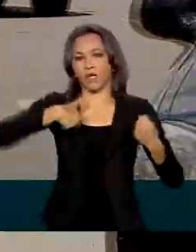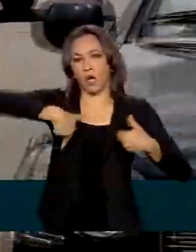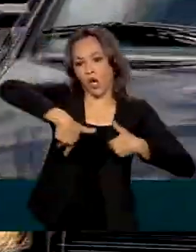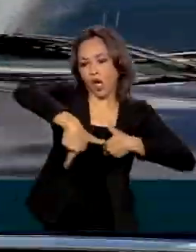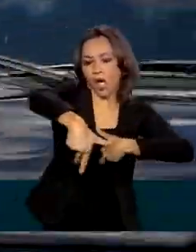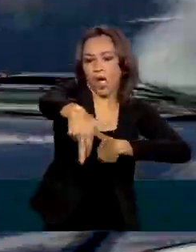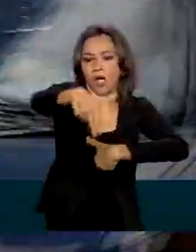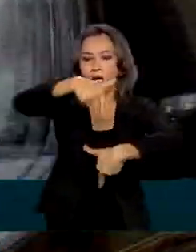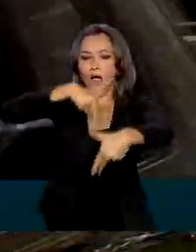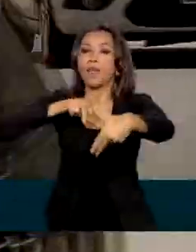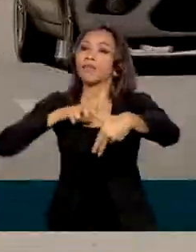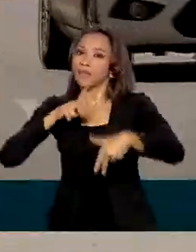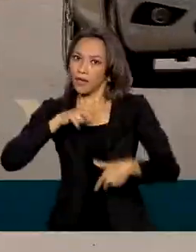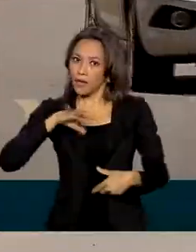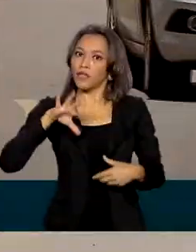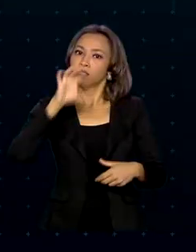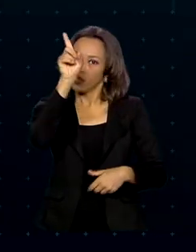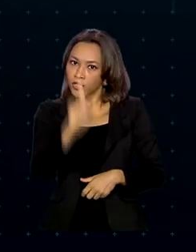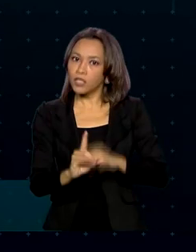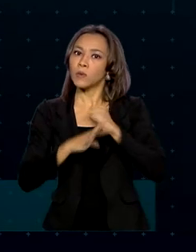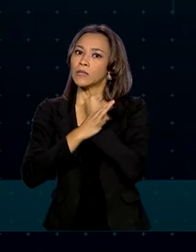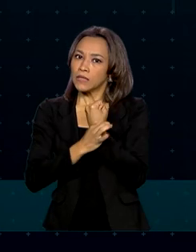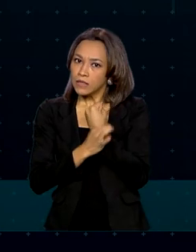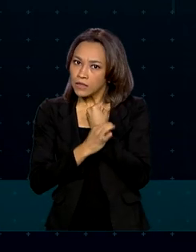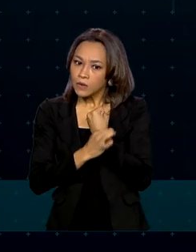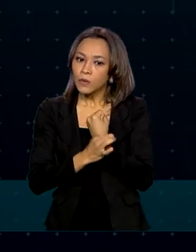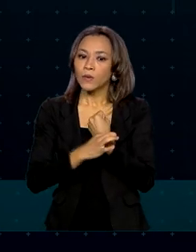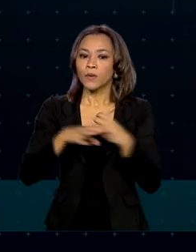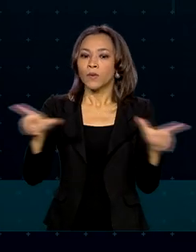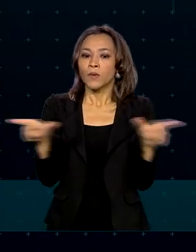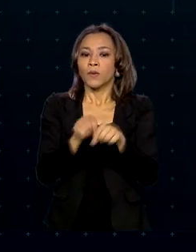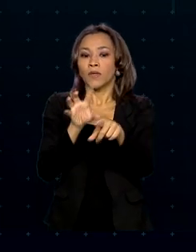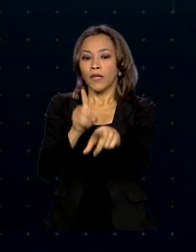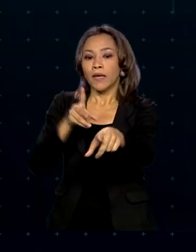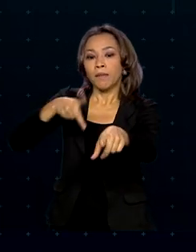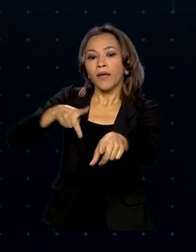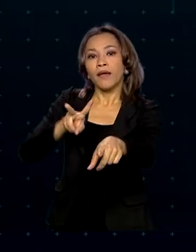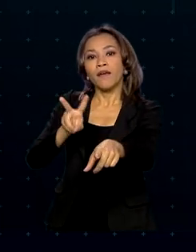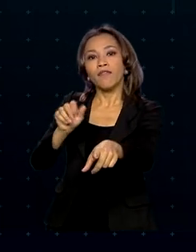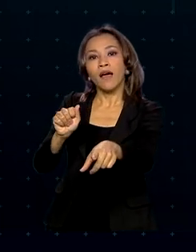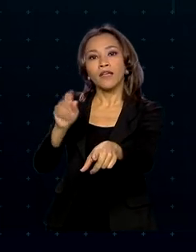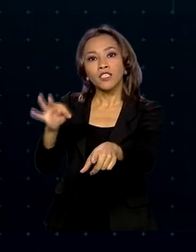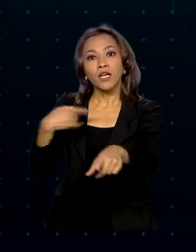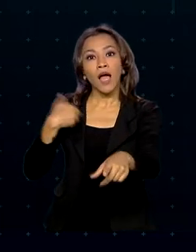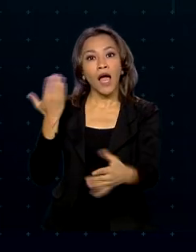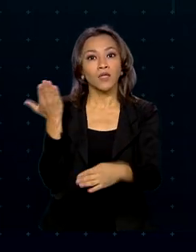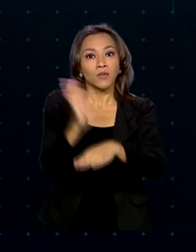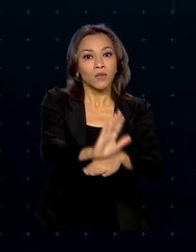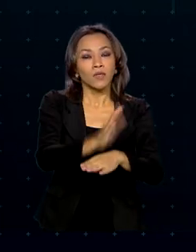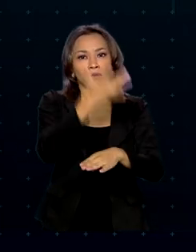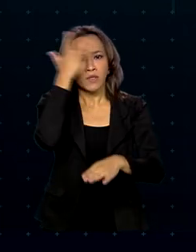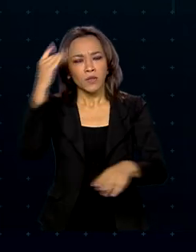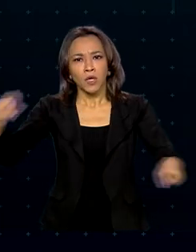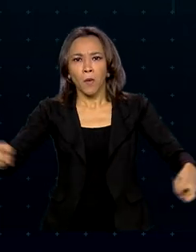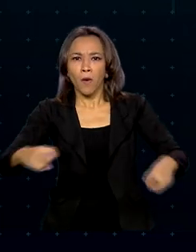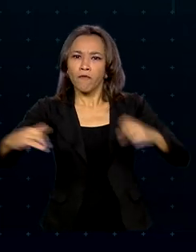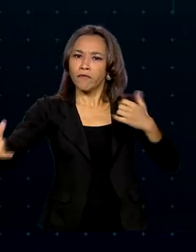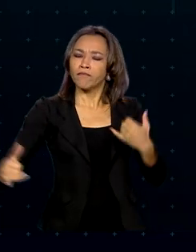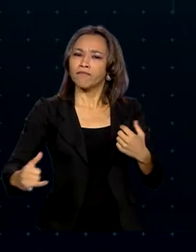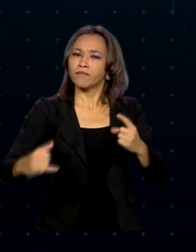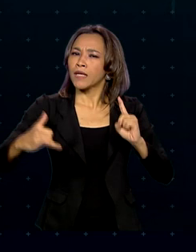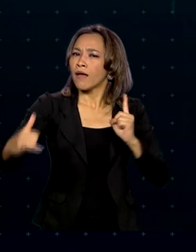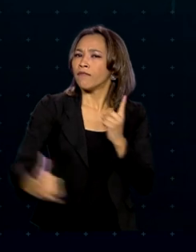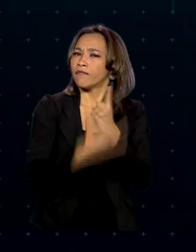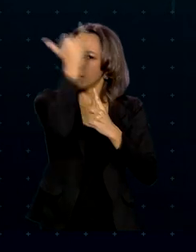tem direito ao seguro DPVAT Eliã para qualquer vítima de acidentes de trânsito e em caso de